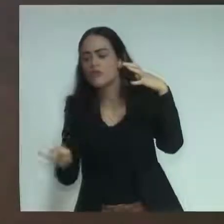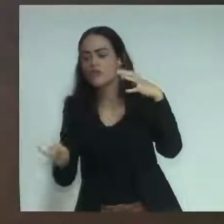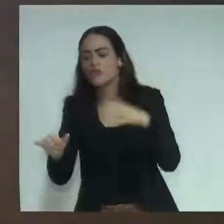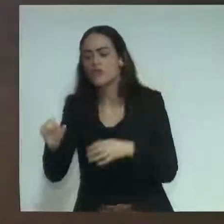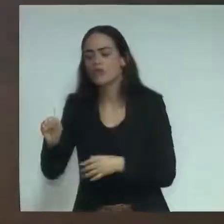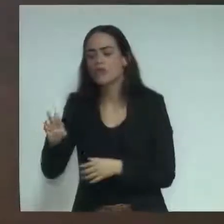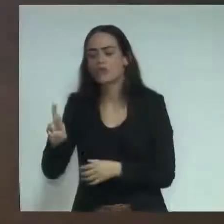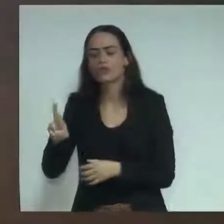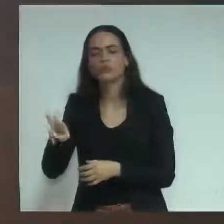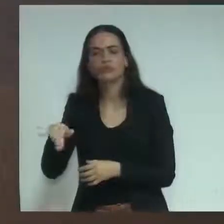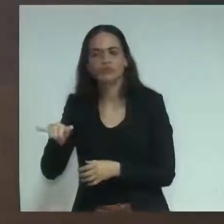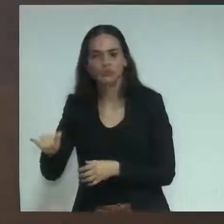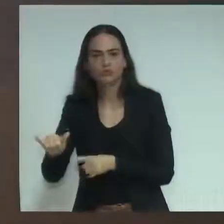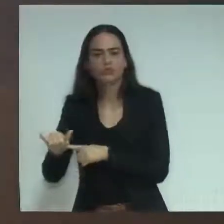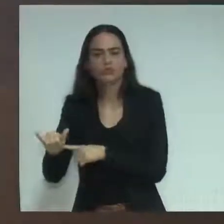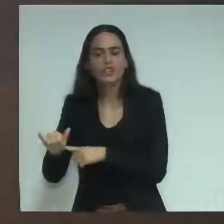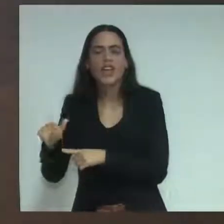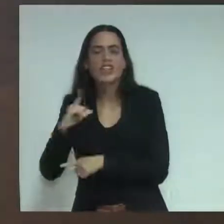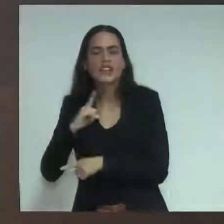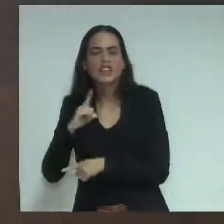horas a partir da informação